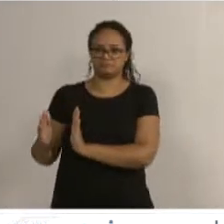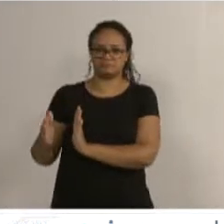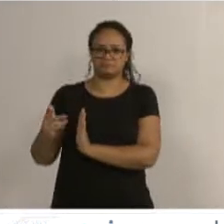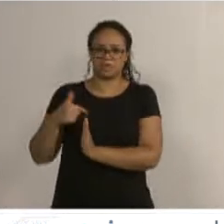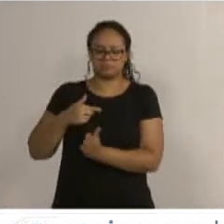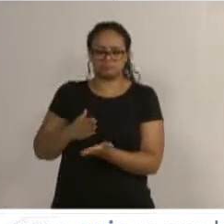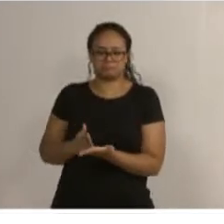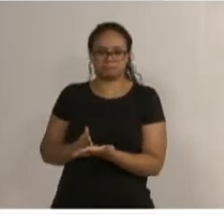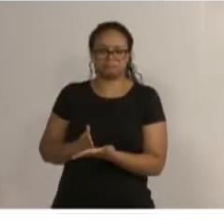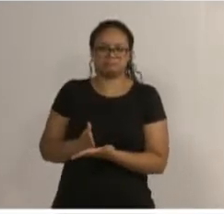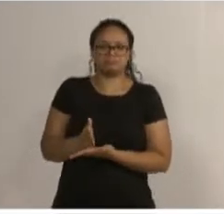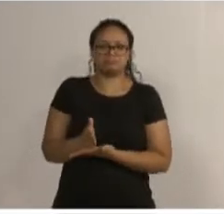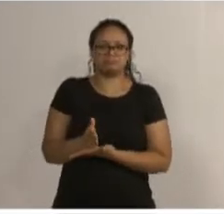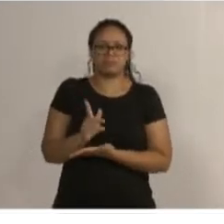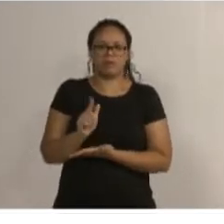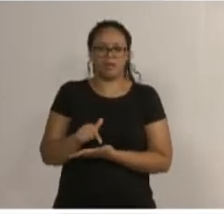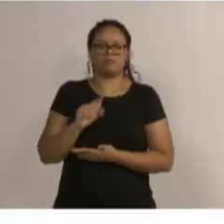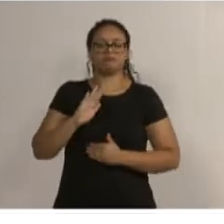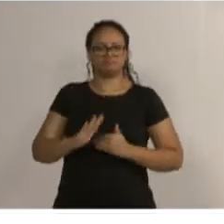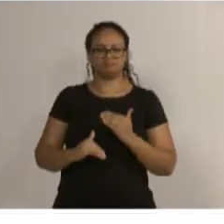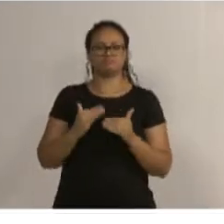pressionado.